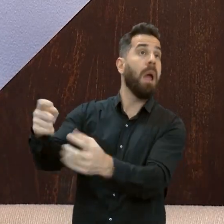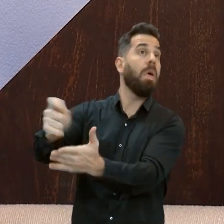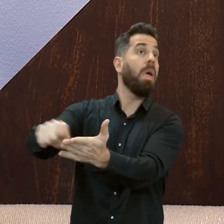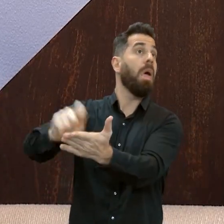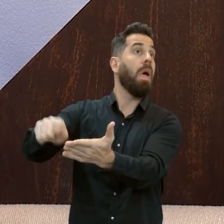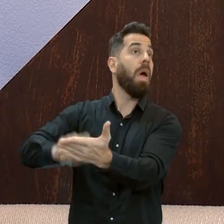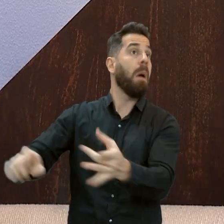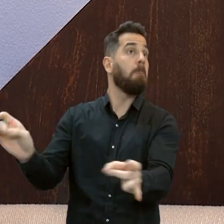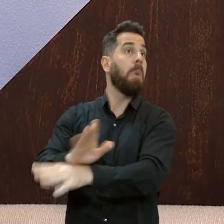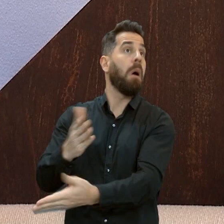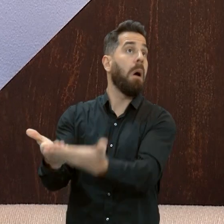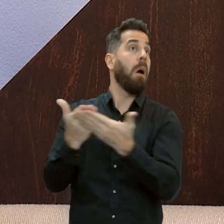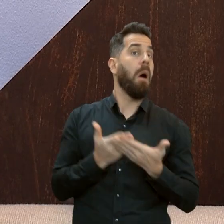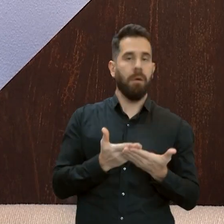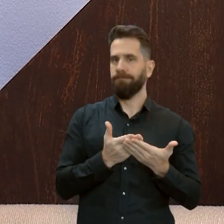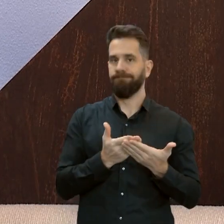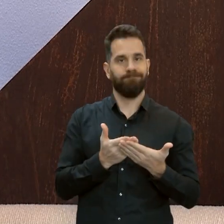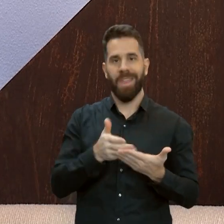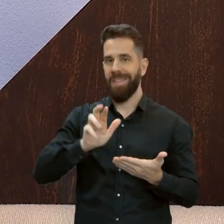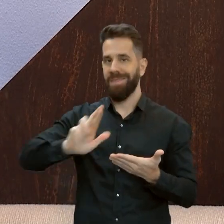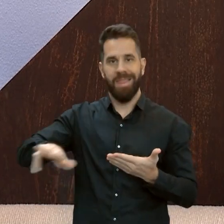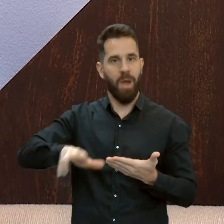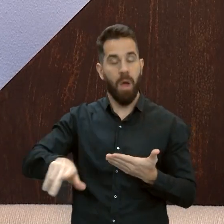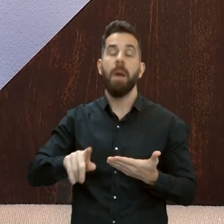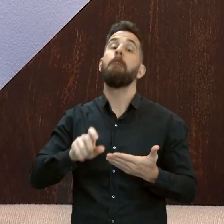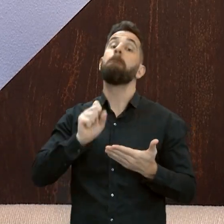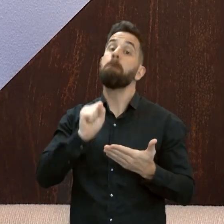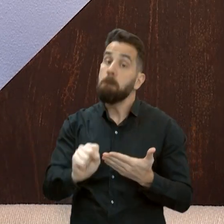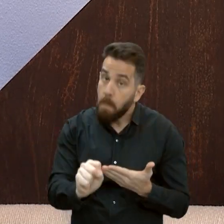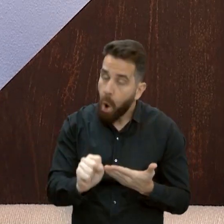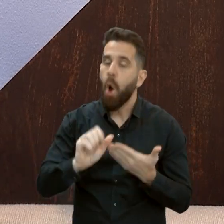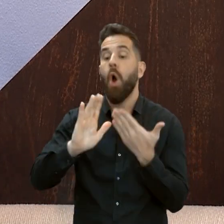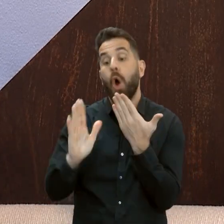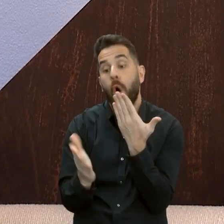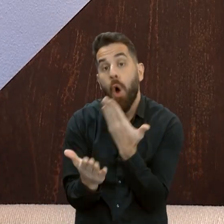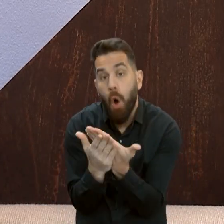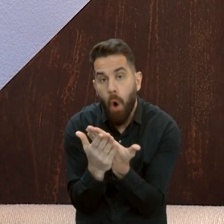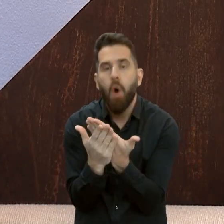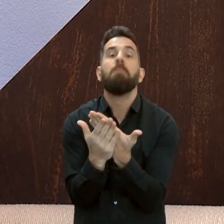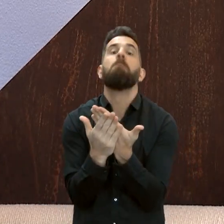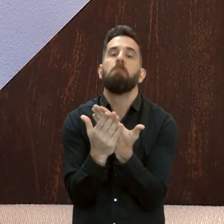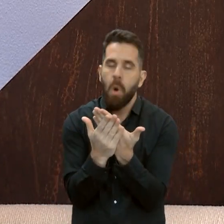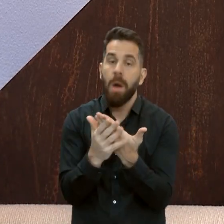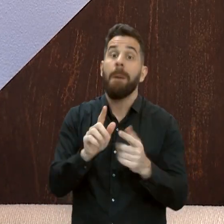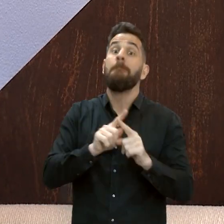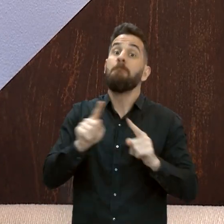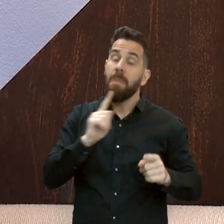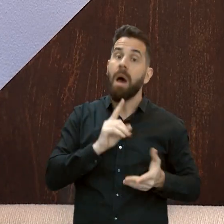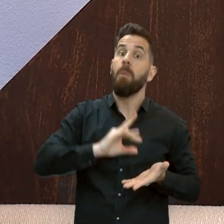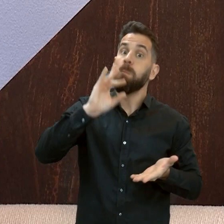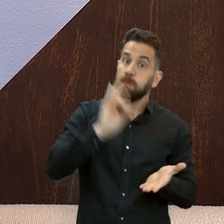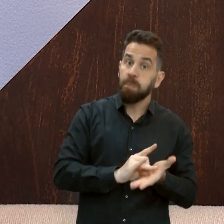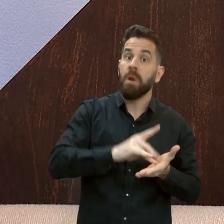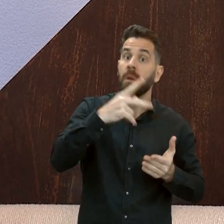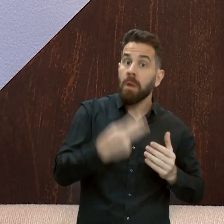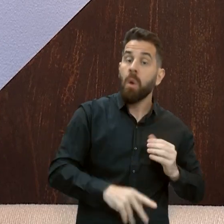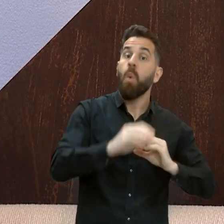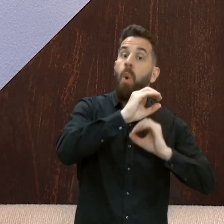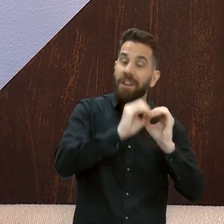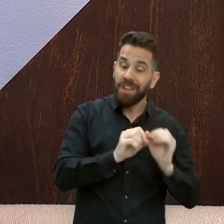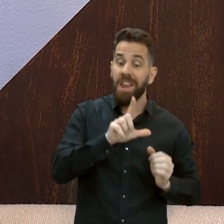não. Também pode levar o laudo médico do seu médico, mas precisa do preenchimento do laudo médico da